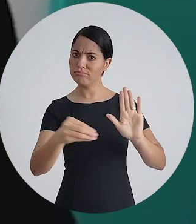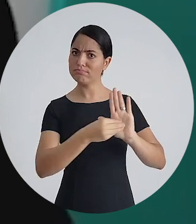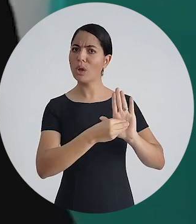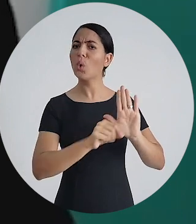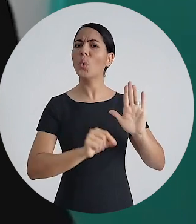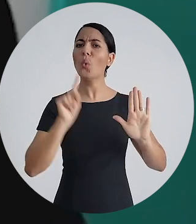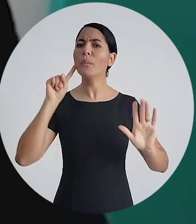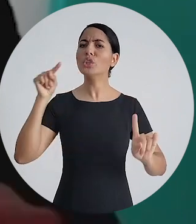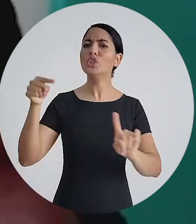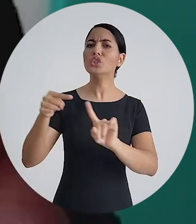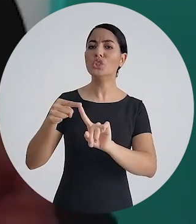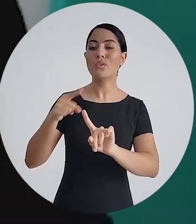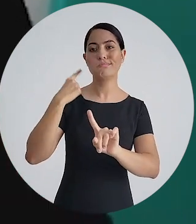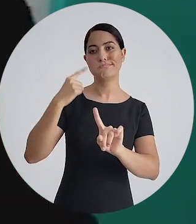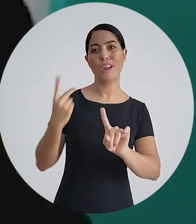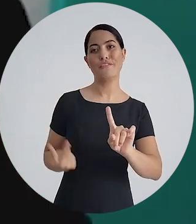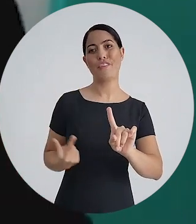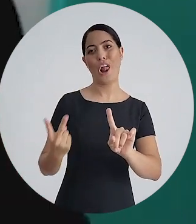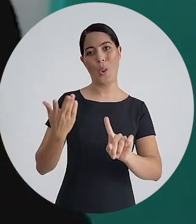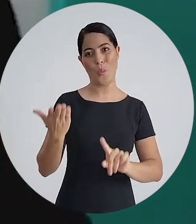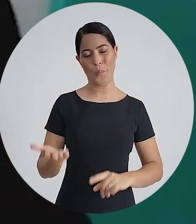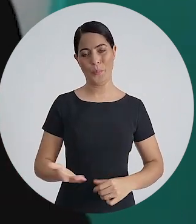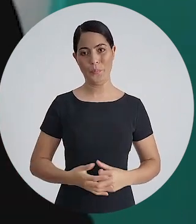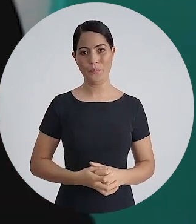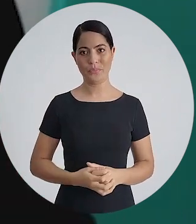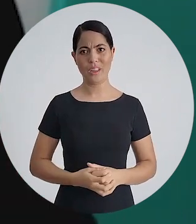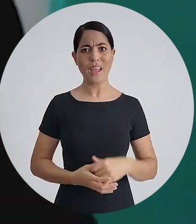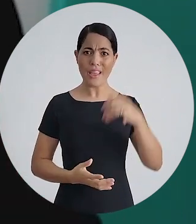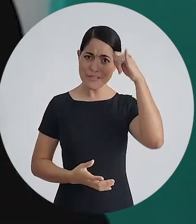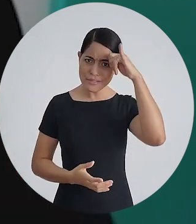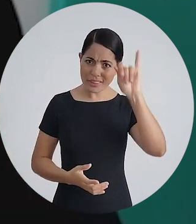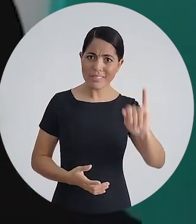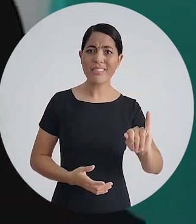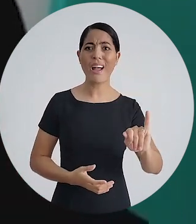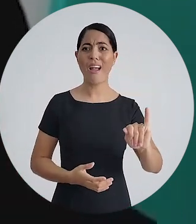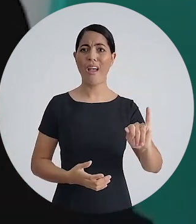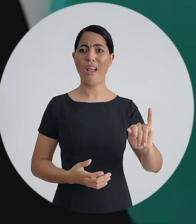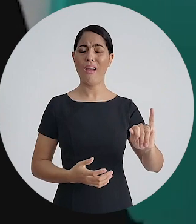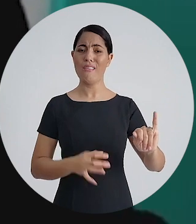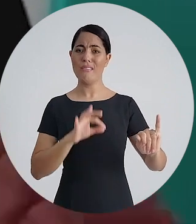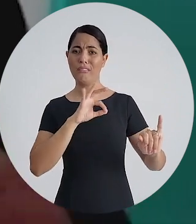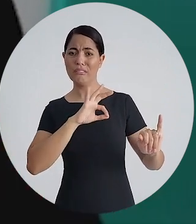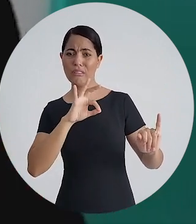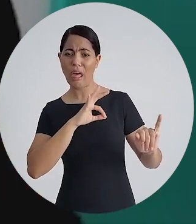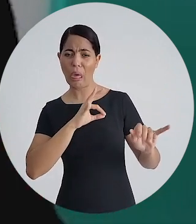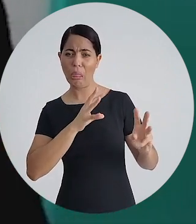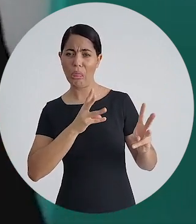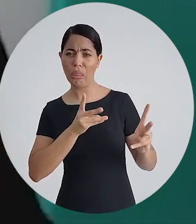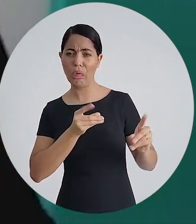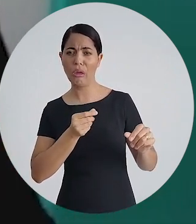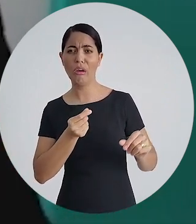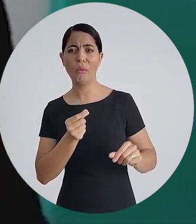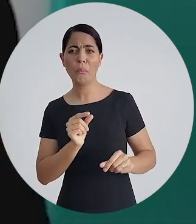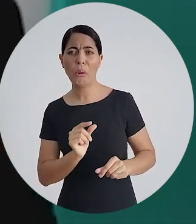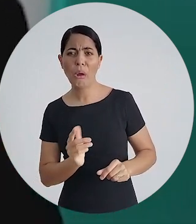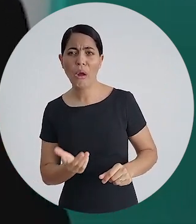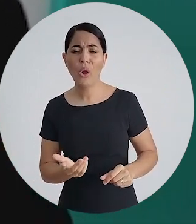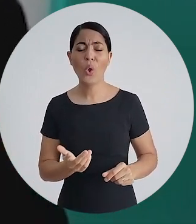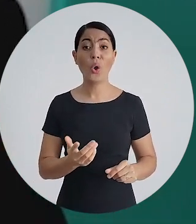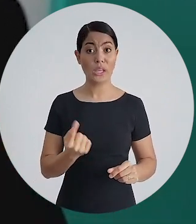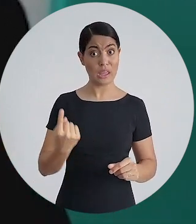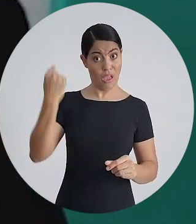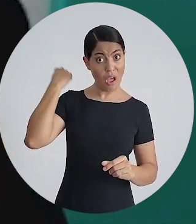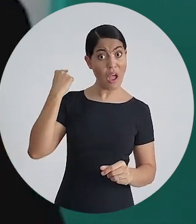para justamente valorizar o advogado, para evitar o aviltamento dos honorários,